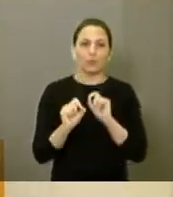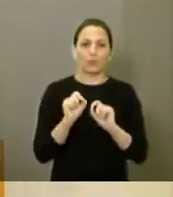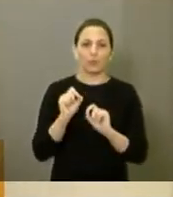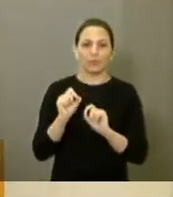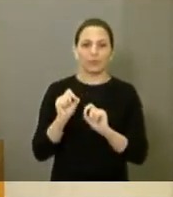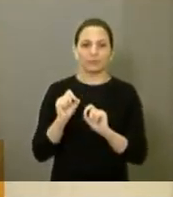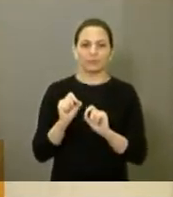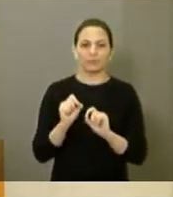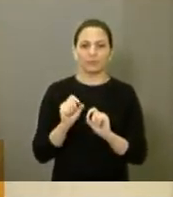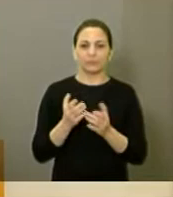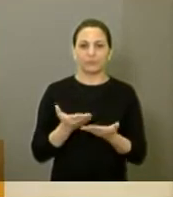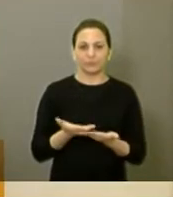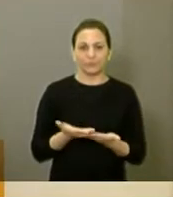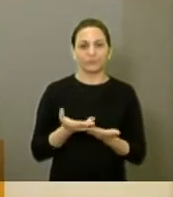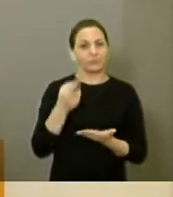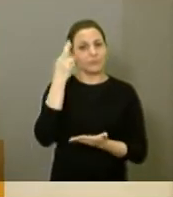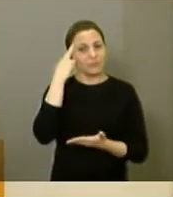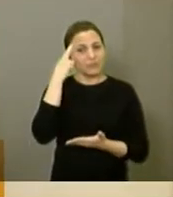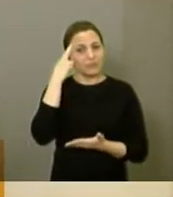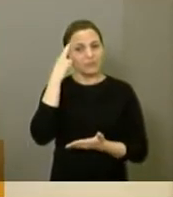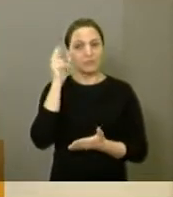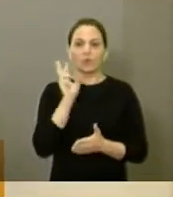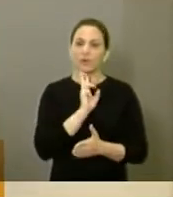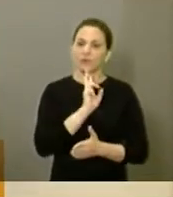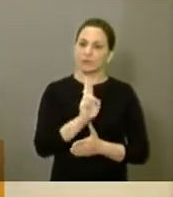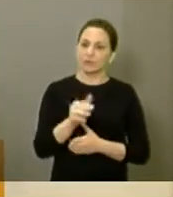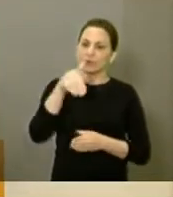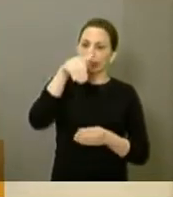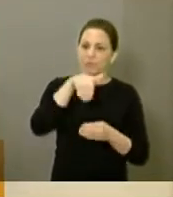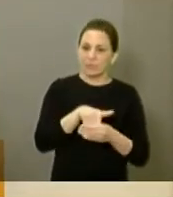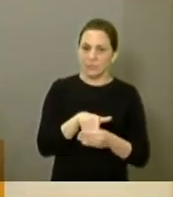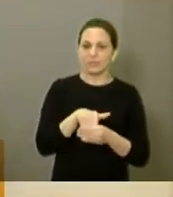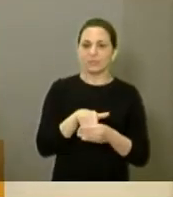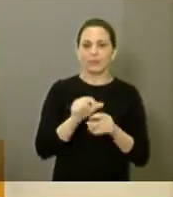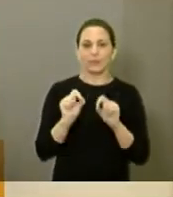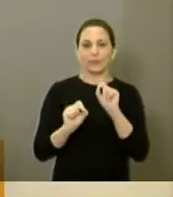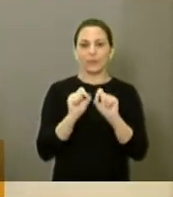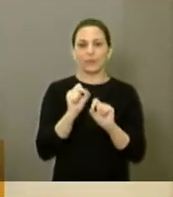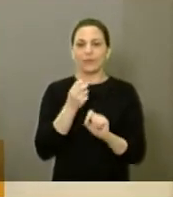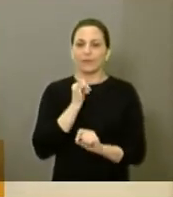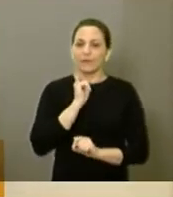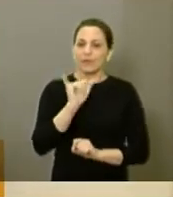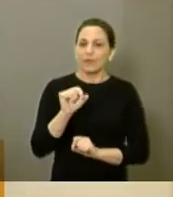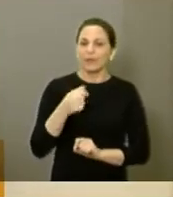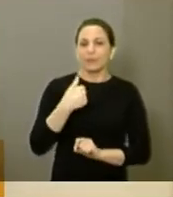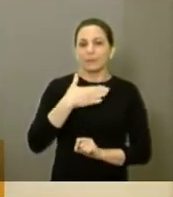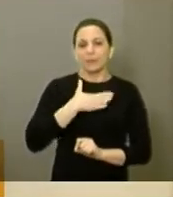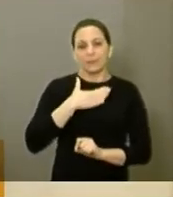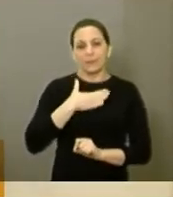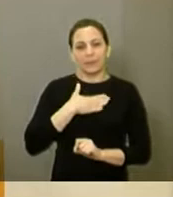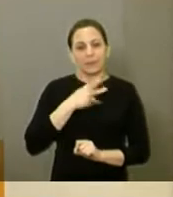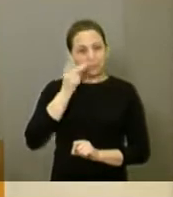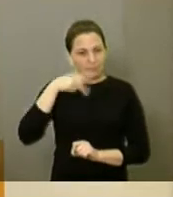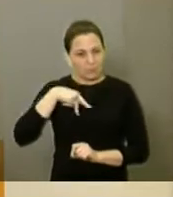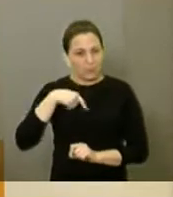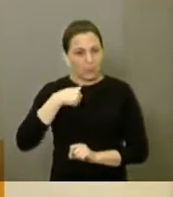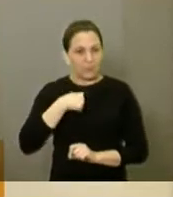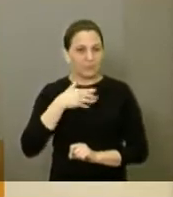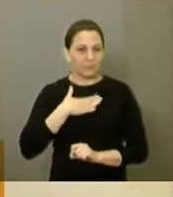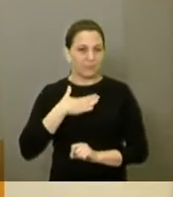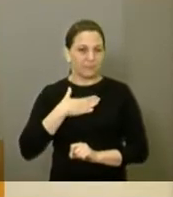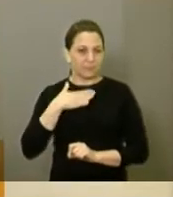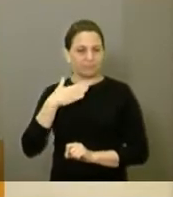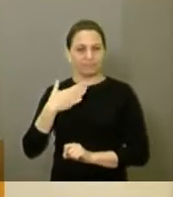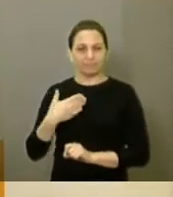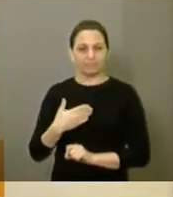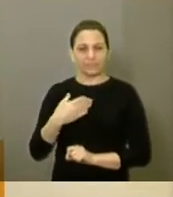sabe breve reflexão sobre o resultado eleitoral e dizer que pra mim pessoalmente como eu senti isso muito